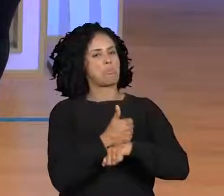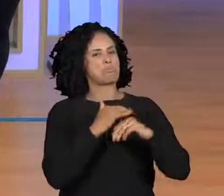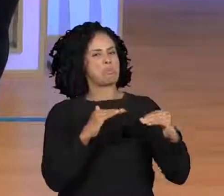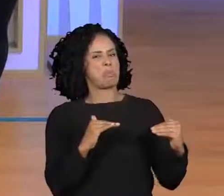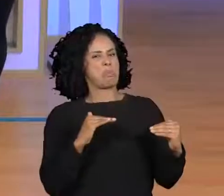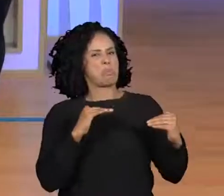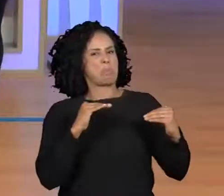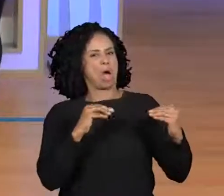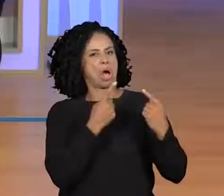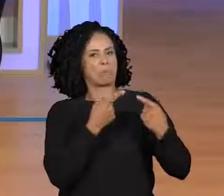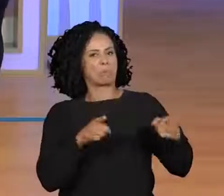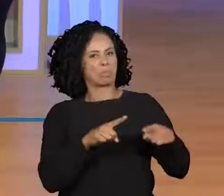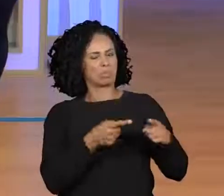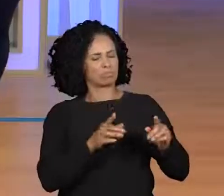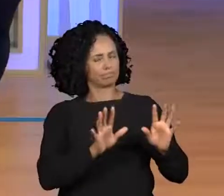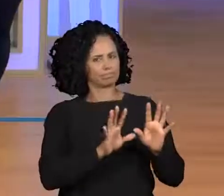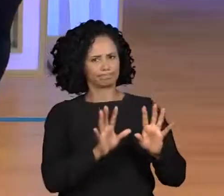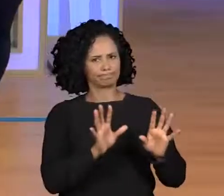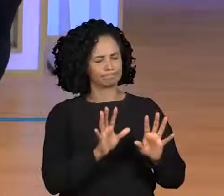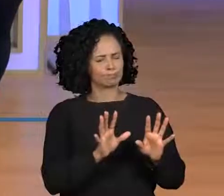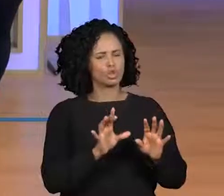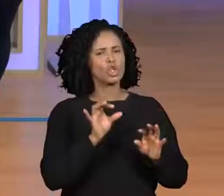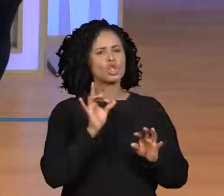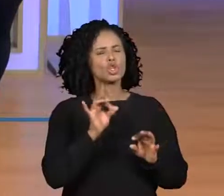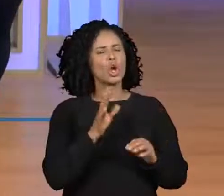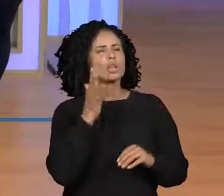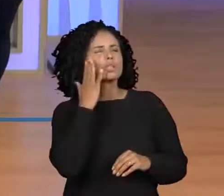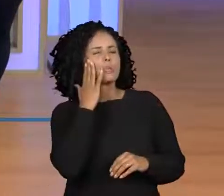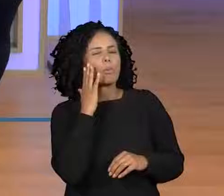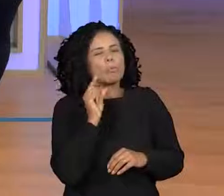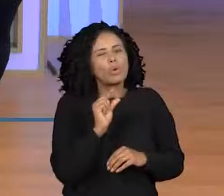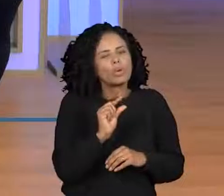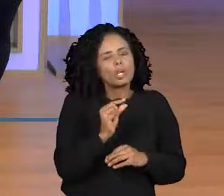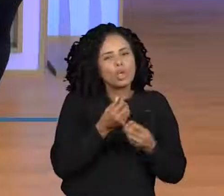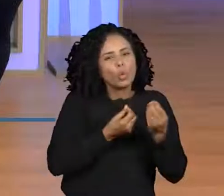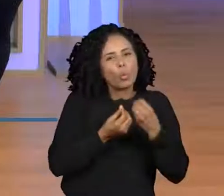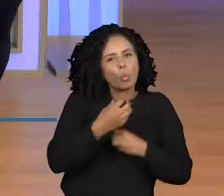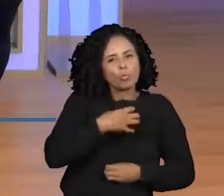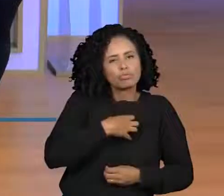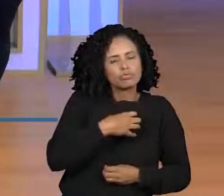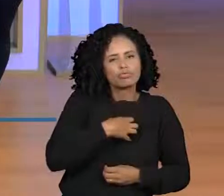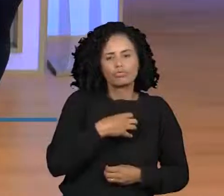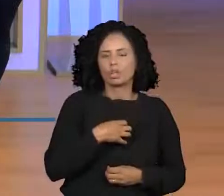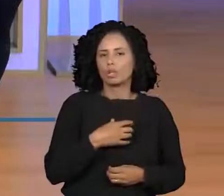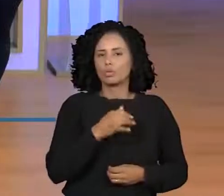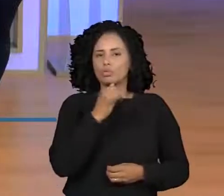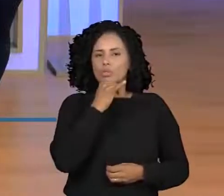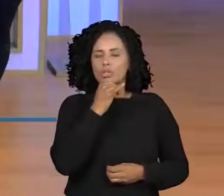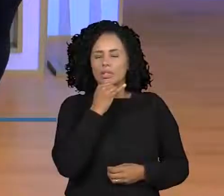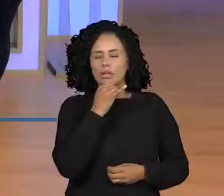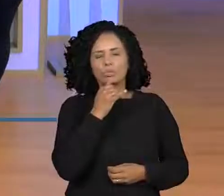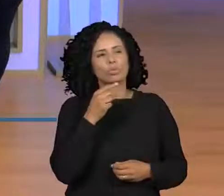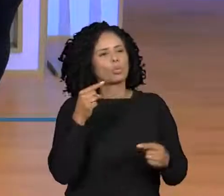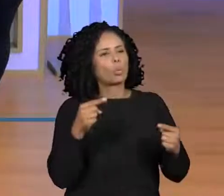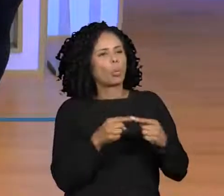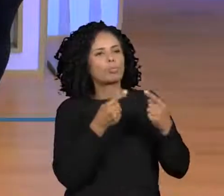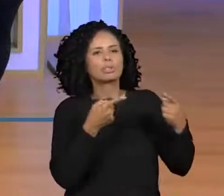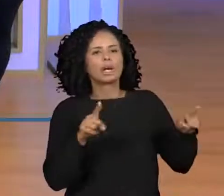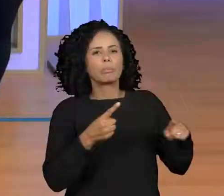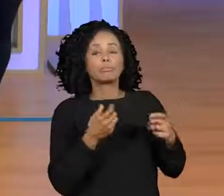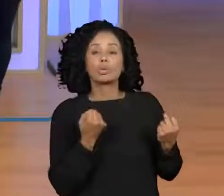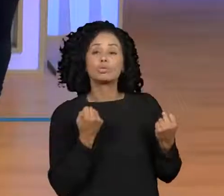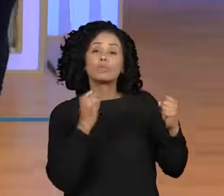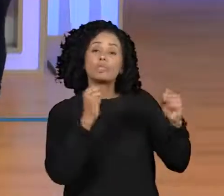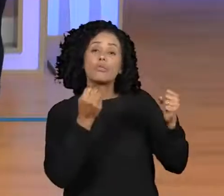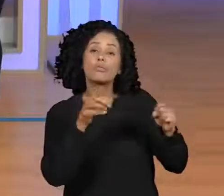noção, como todas as outras linguagens, até no seu componente de educação física, você não consegue formar um atleta ali, né? Mas tem